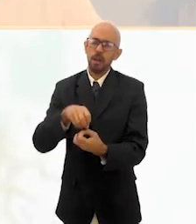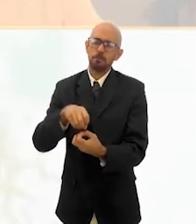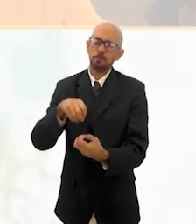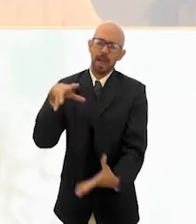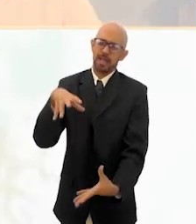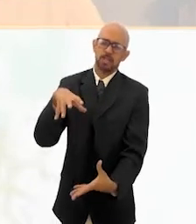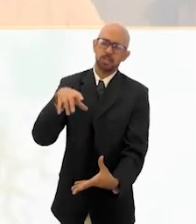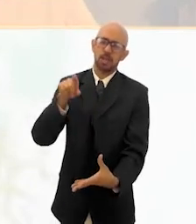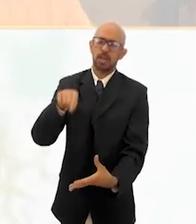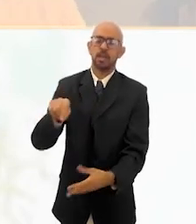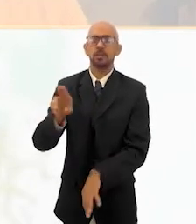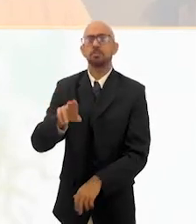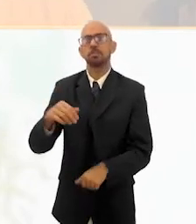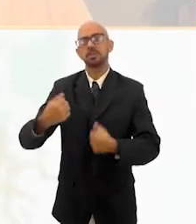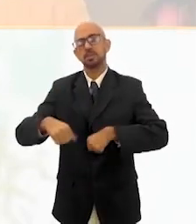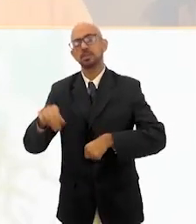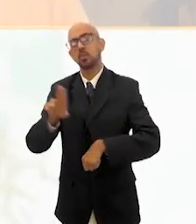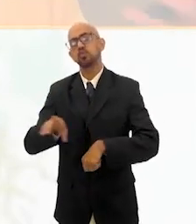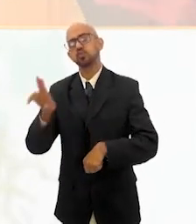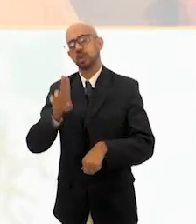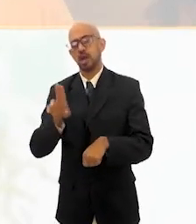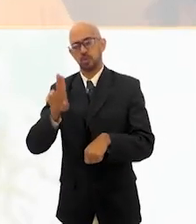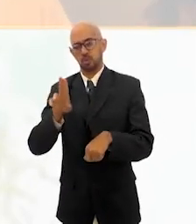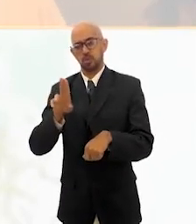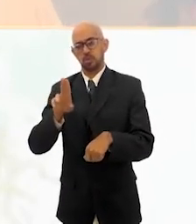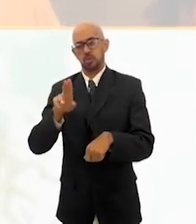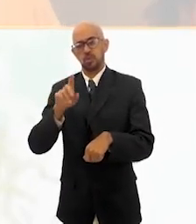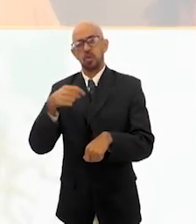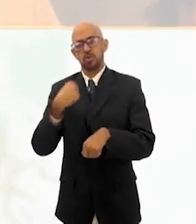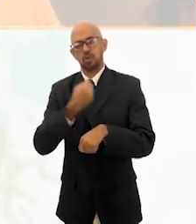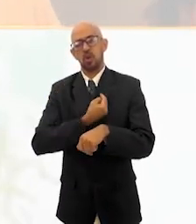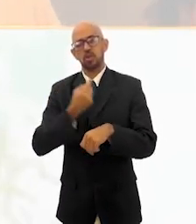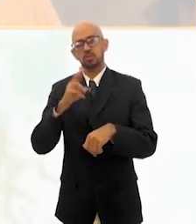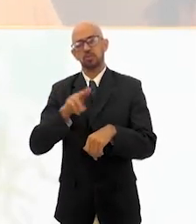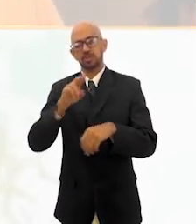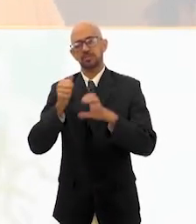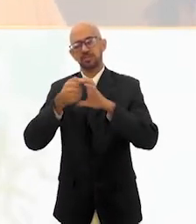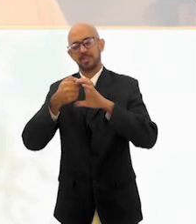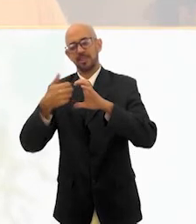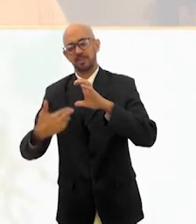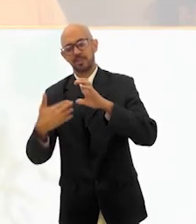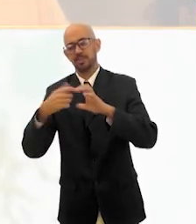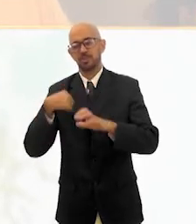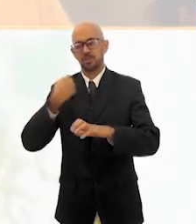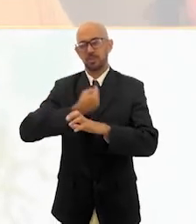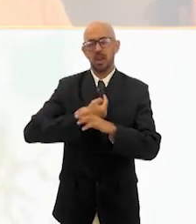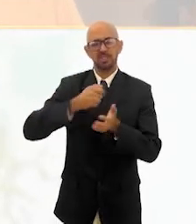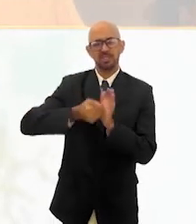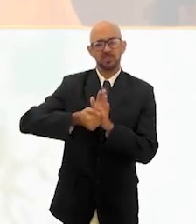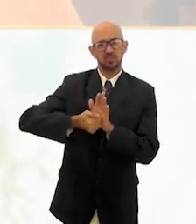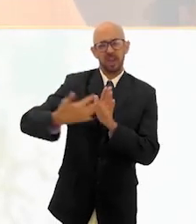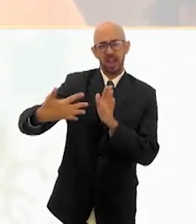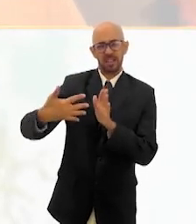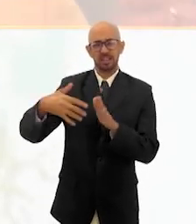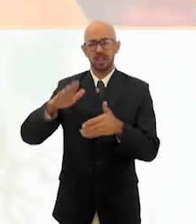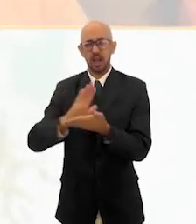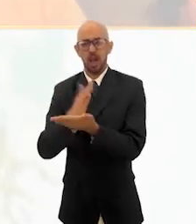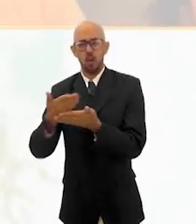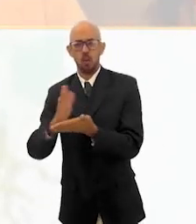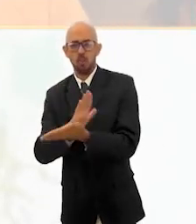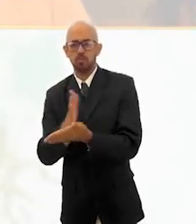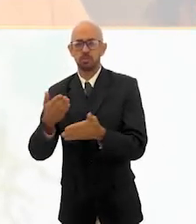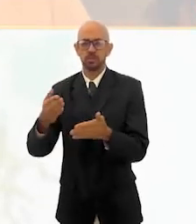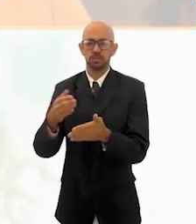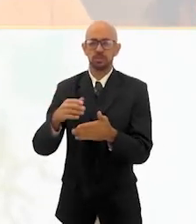a nossa vida. Ele é para ser usado. Eu acho o seguinte: a gente tem usado tantas outras características nossas, né? Algumas características